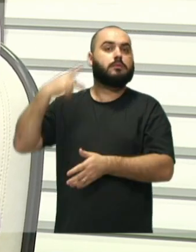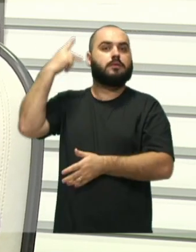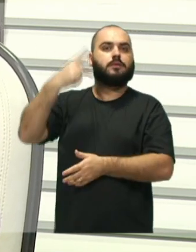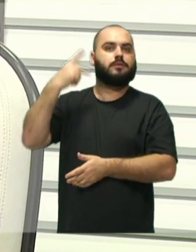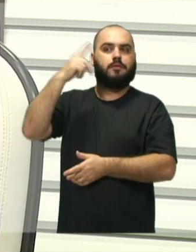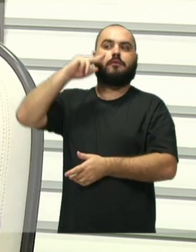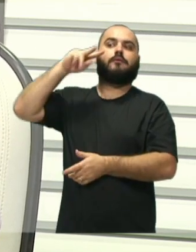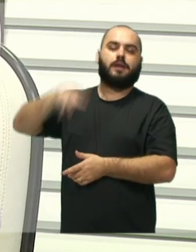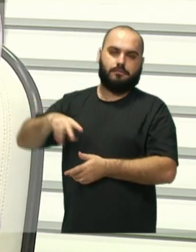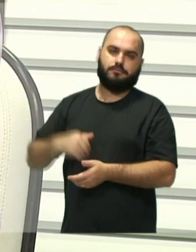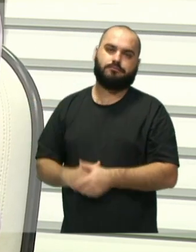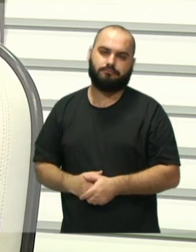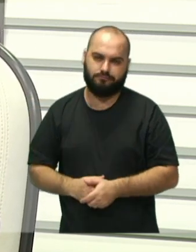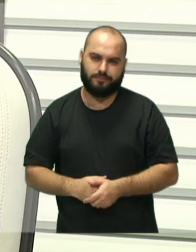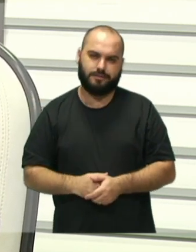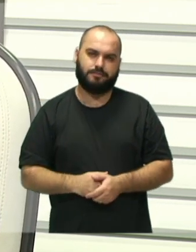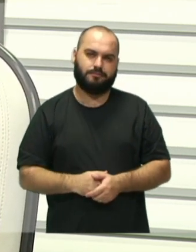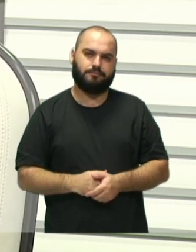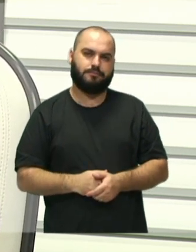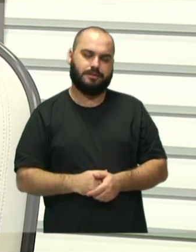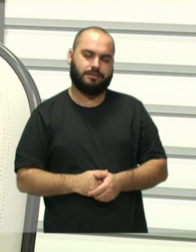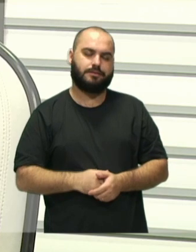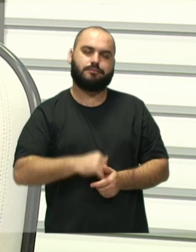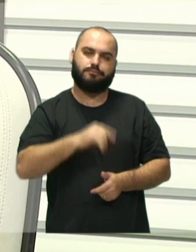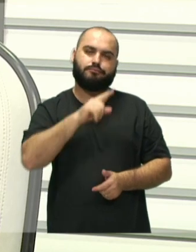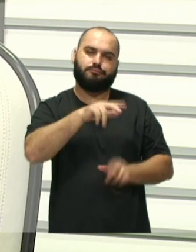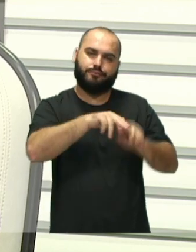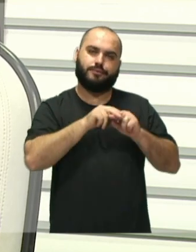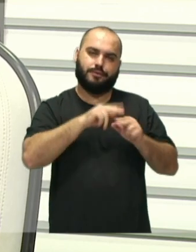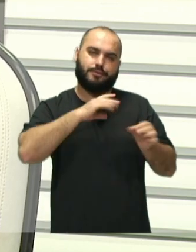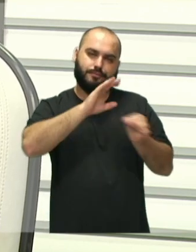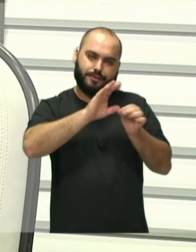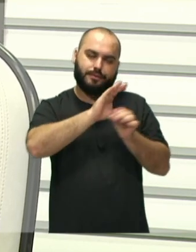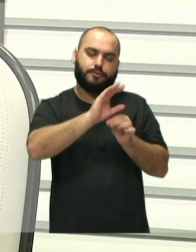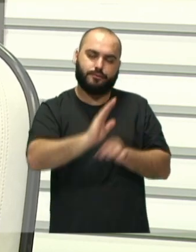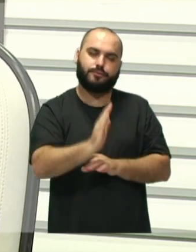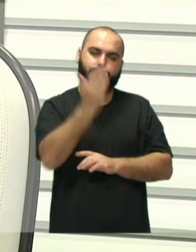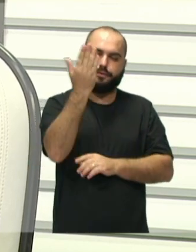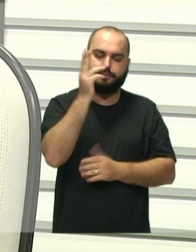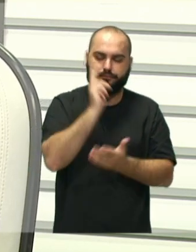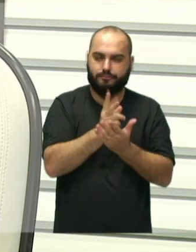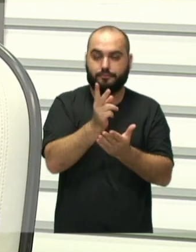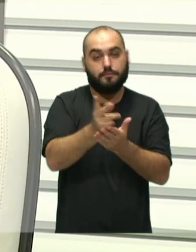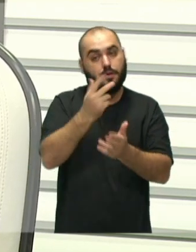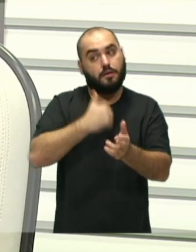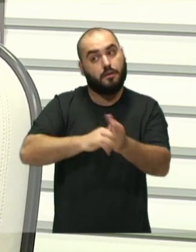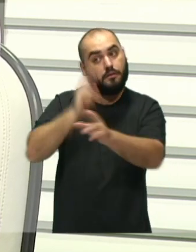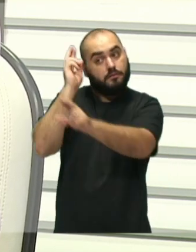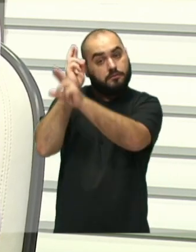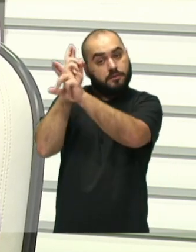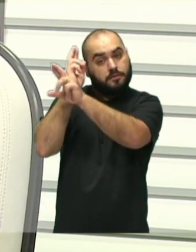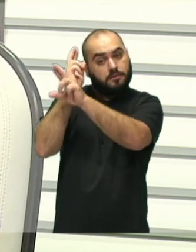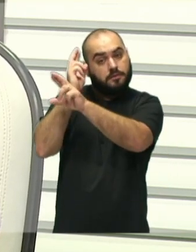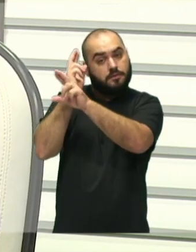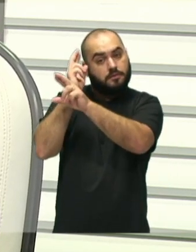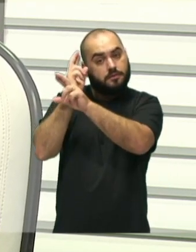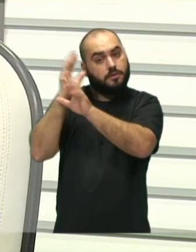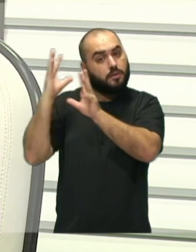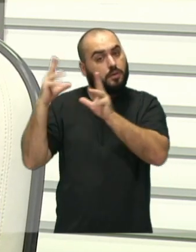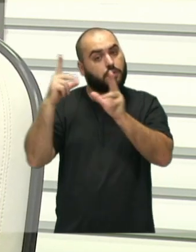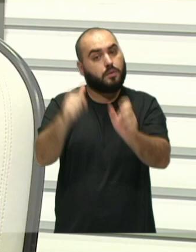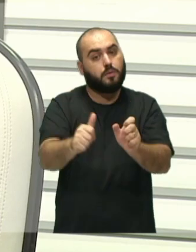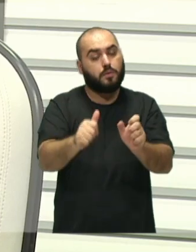também serão é o maior desafio e era o que eu passava nas comissões e que espero que ao caminhar né todo mundo